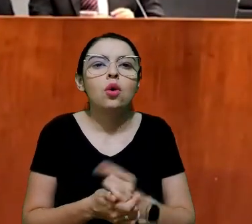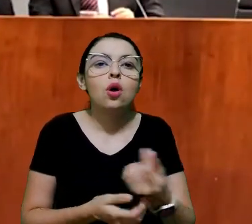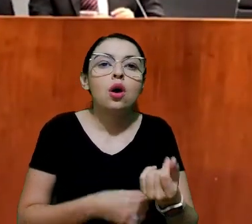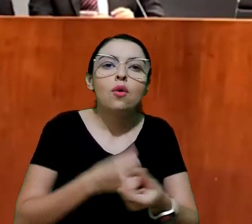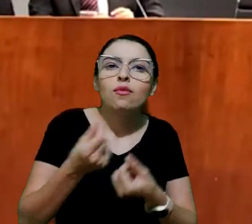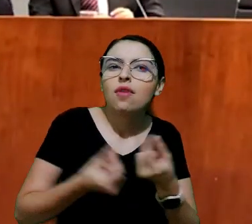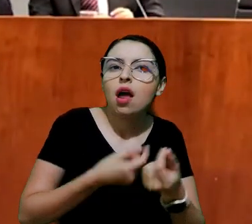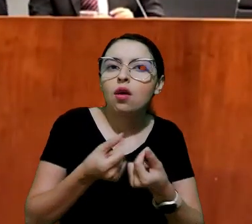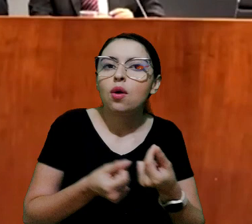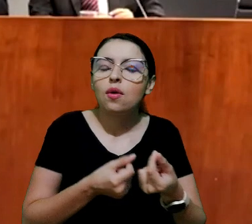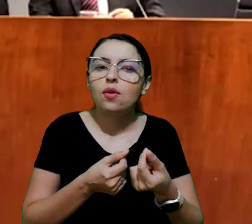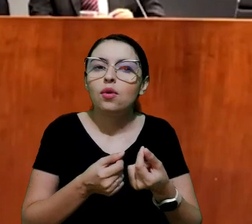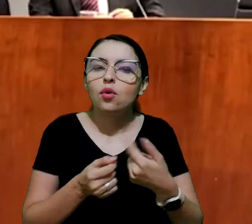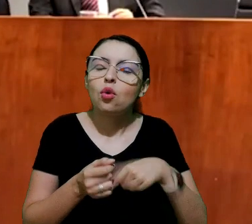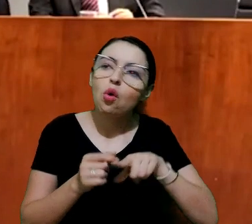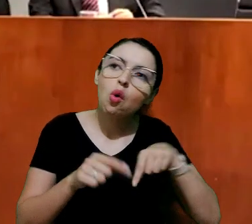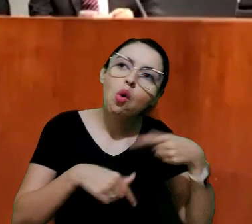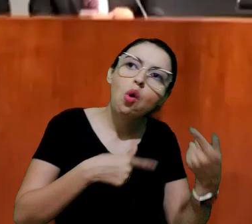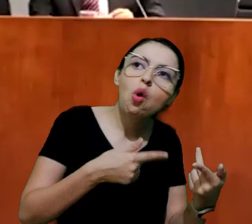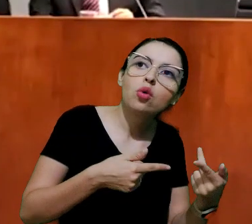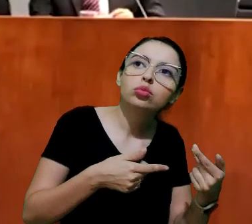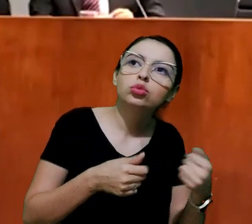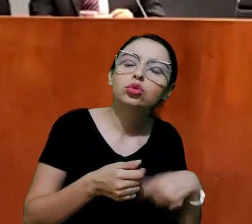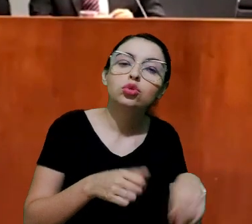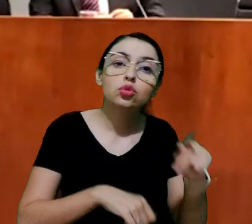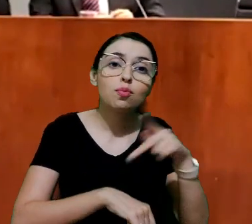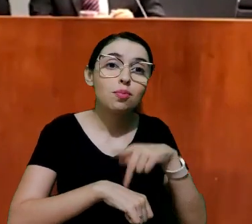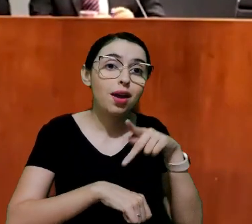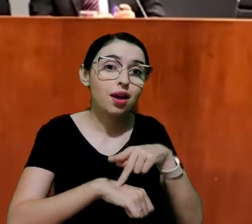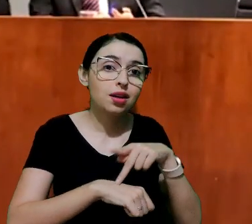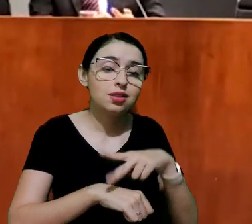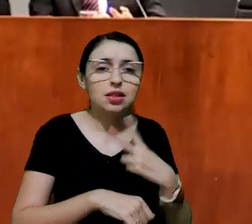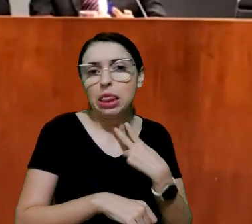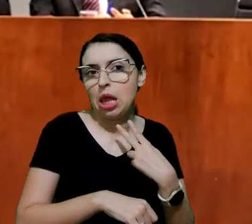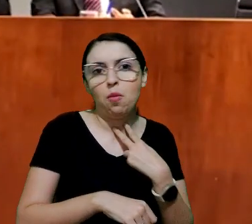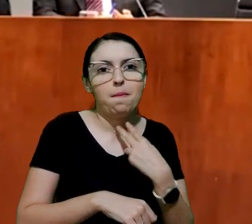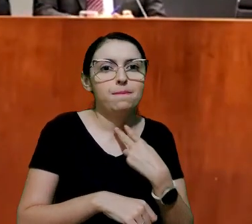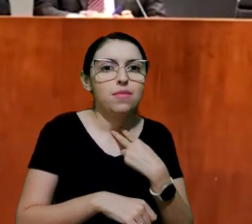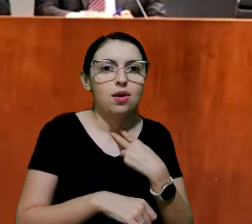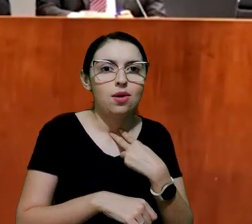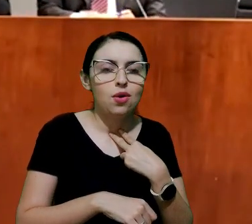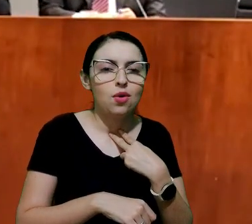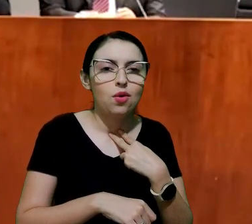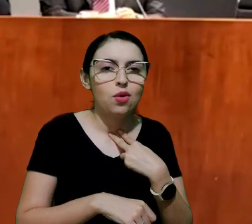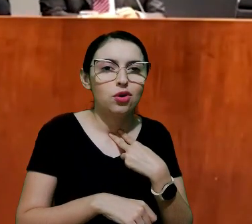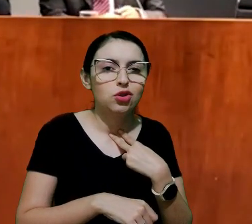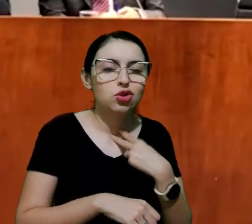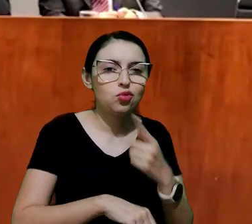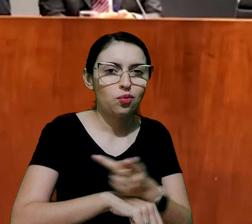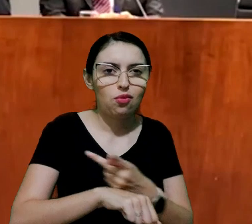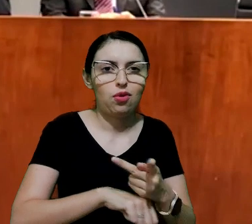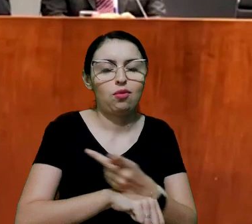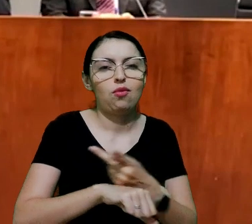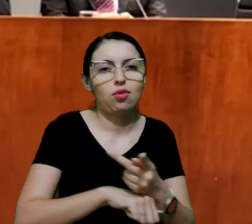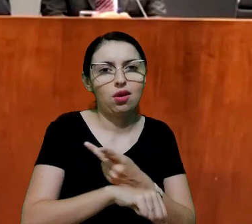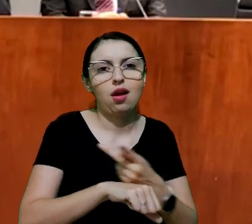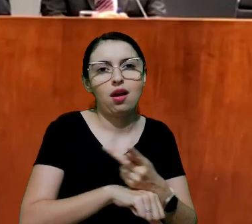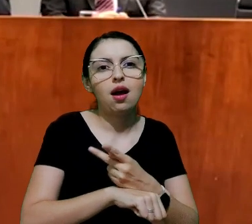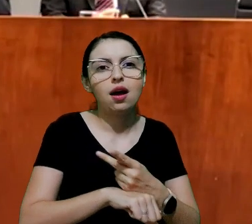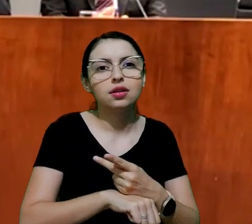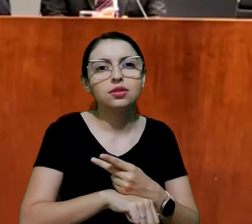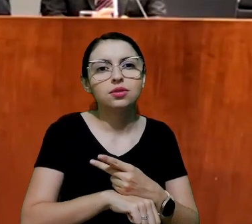outros levam para países onde não podem ser rastreados ou não